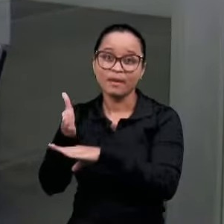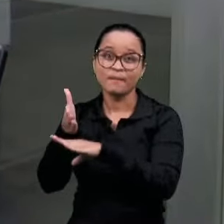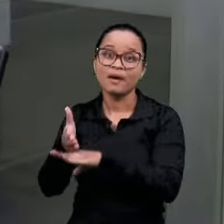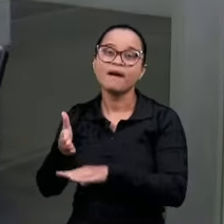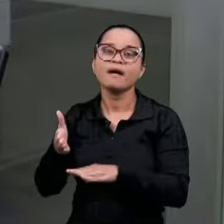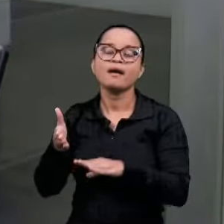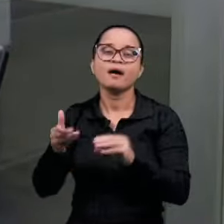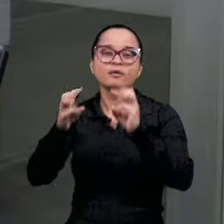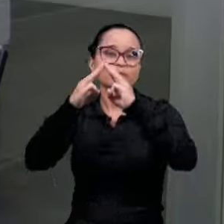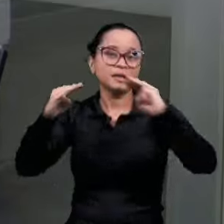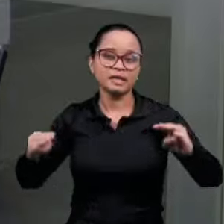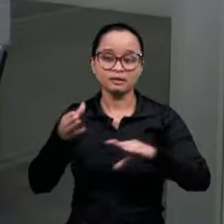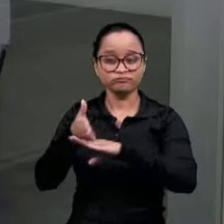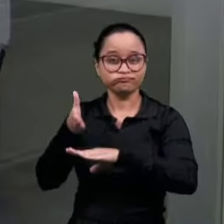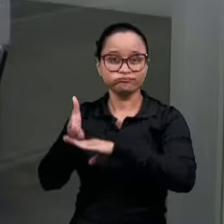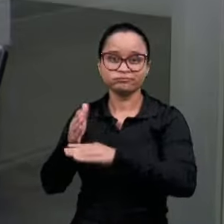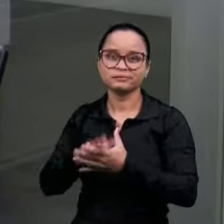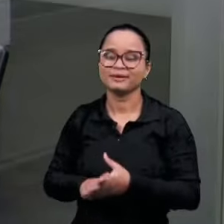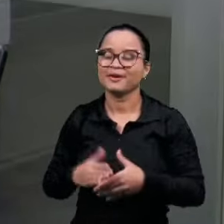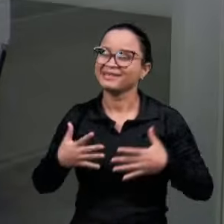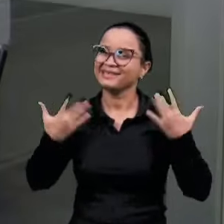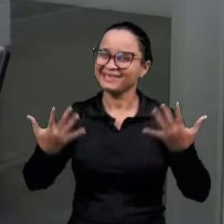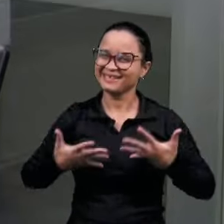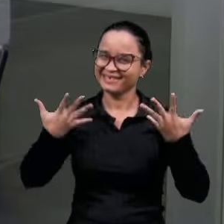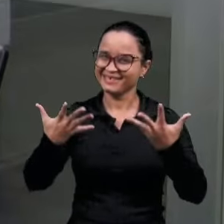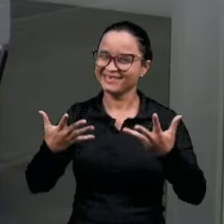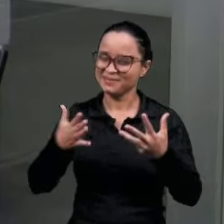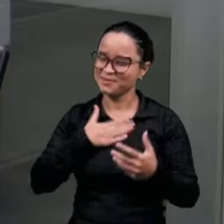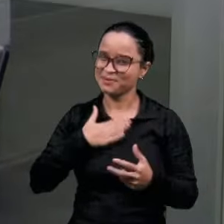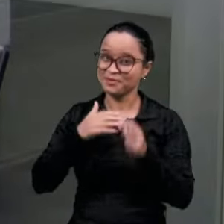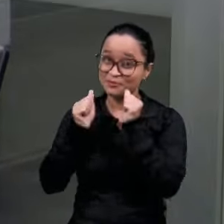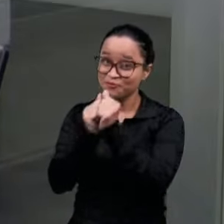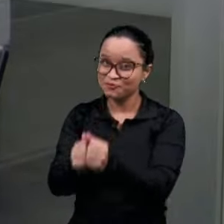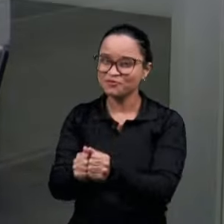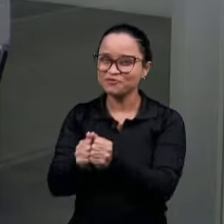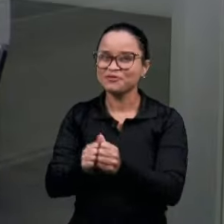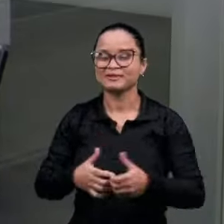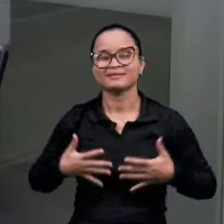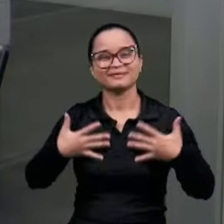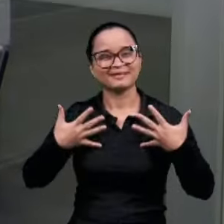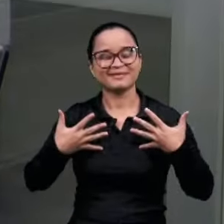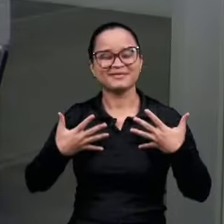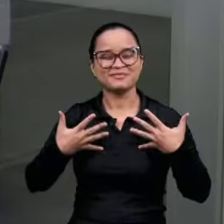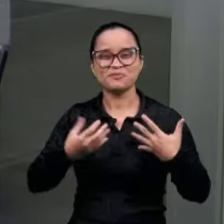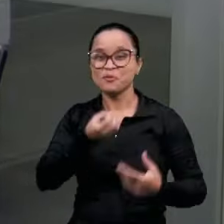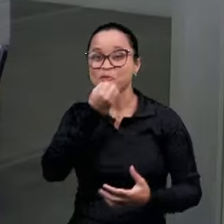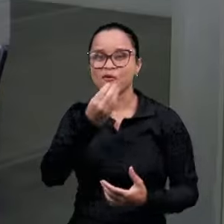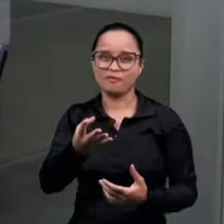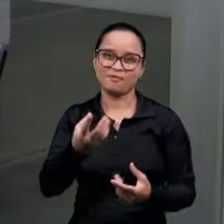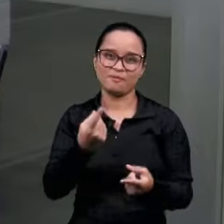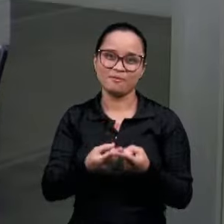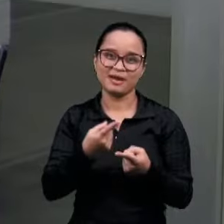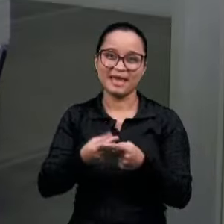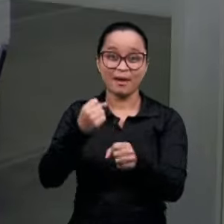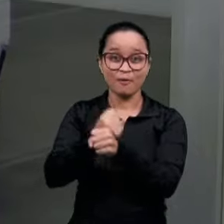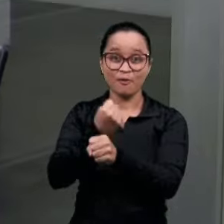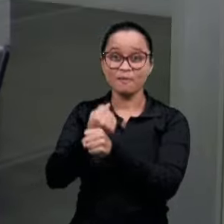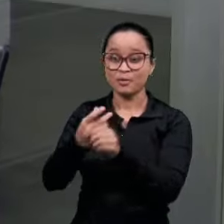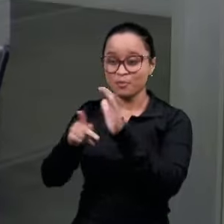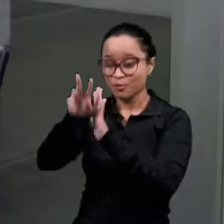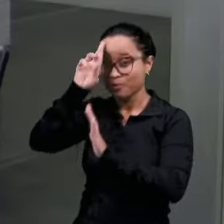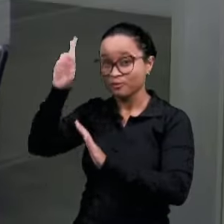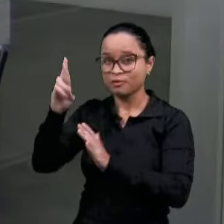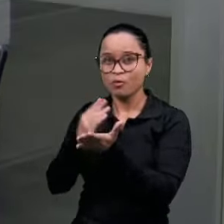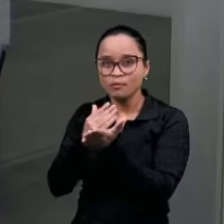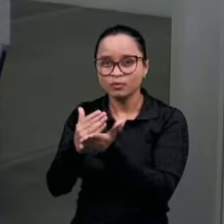meio que é muito, muito gratificante, onde a obra do Senhor começou e aonde a obra do Senhor